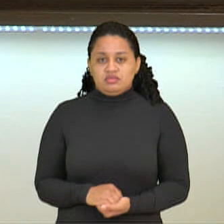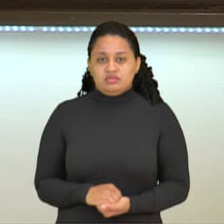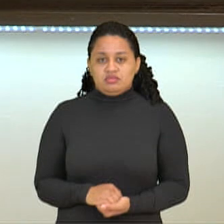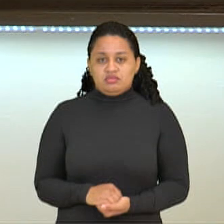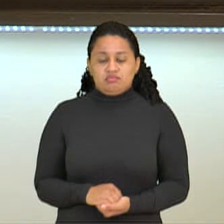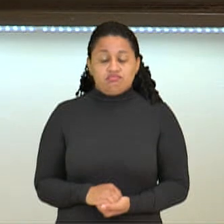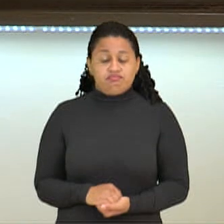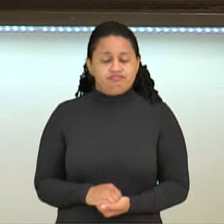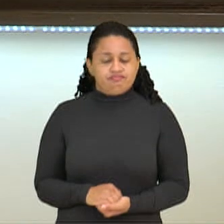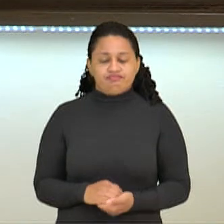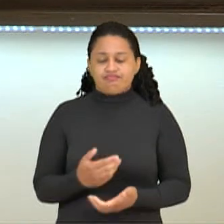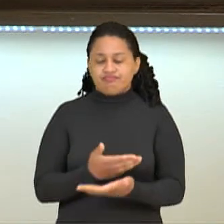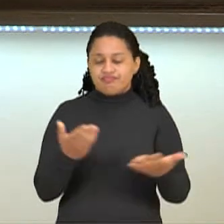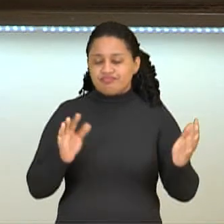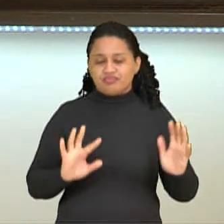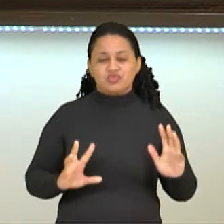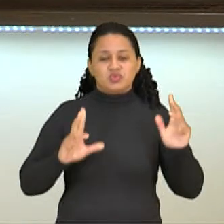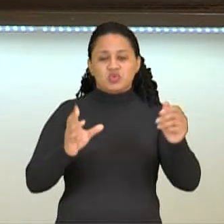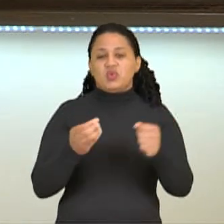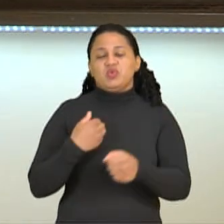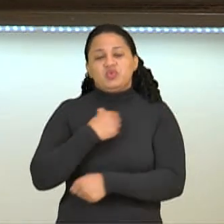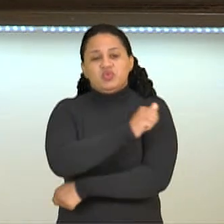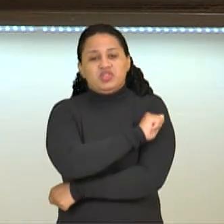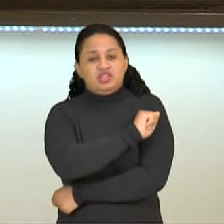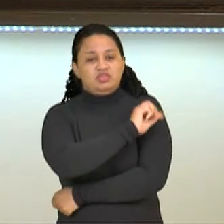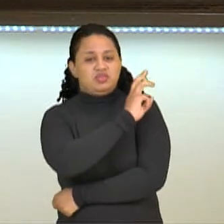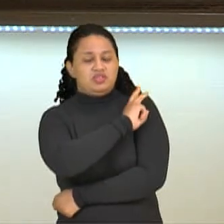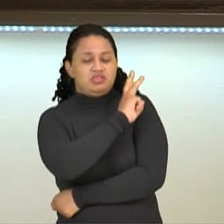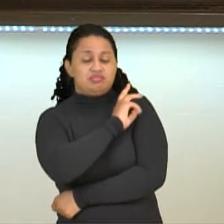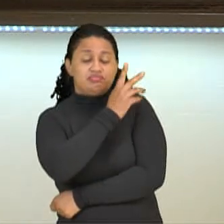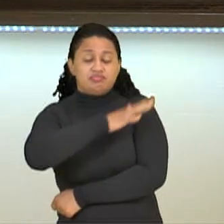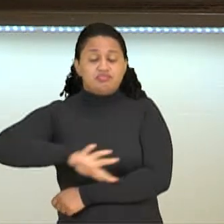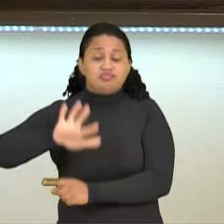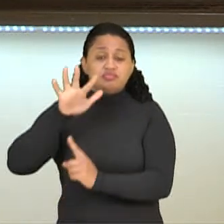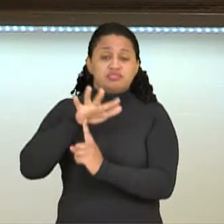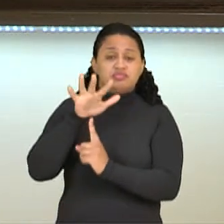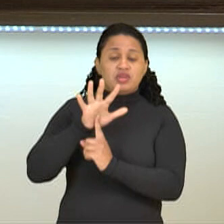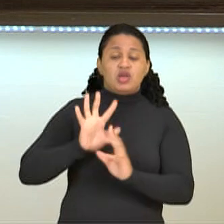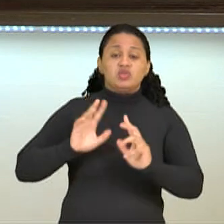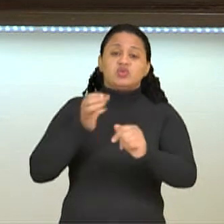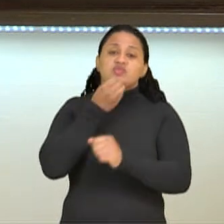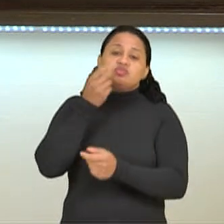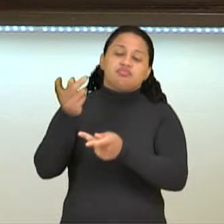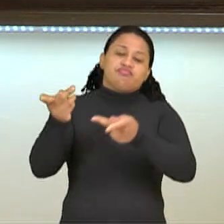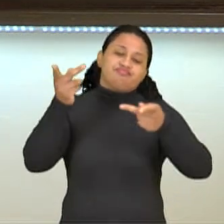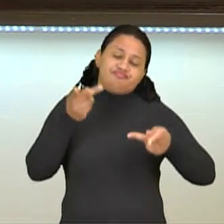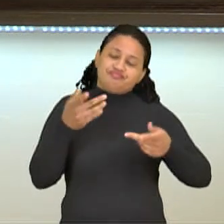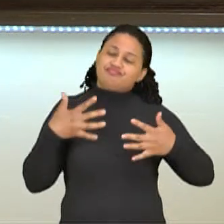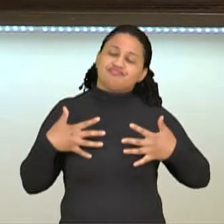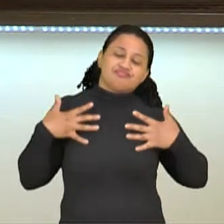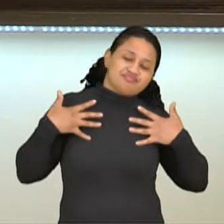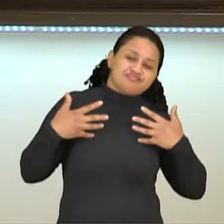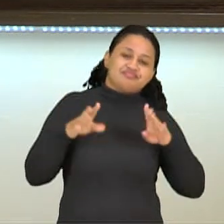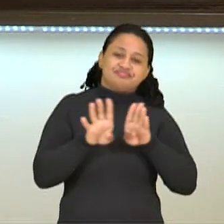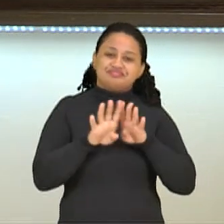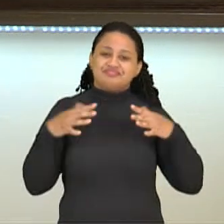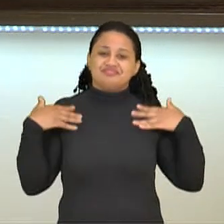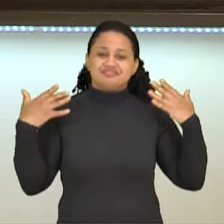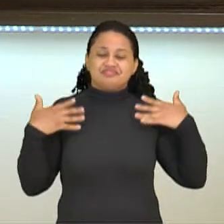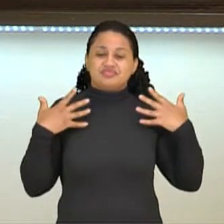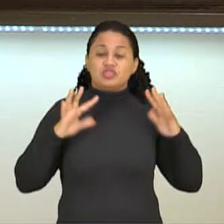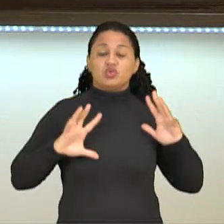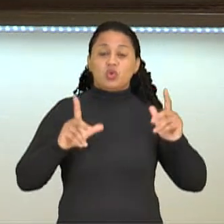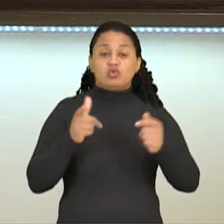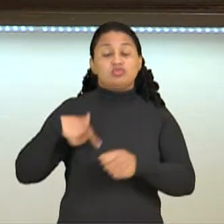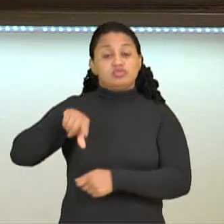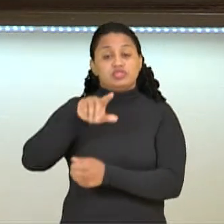Sejam todos sempre bem-vindos, senhoras e senhores da terceira série do Paraná. É sempre uma honra e uma alegria recebê-los aqui. Eu sou o